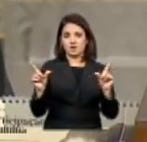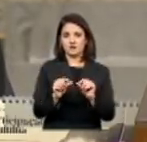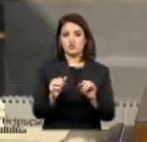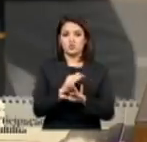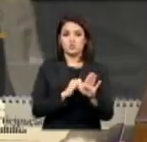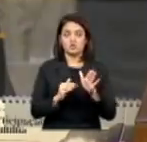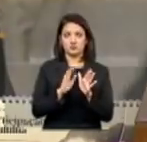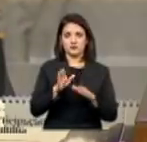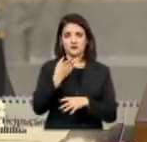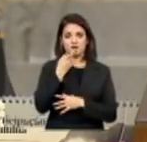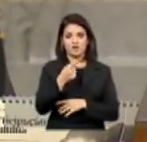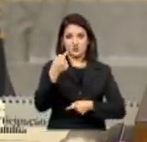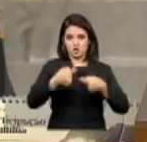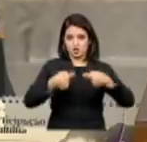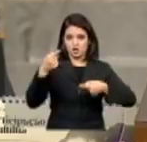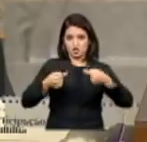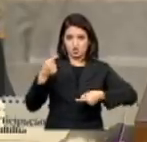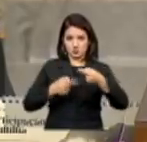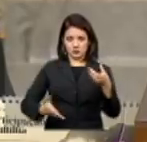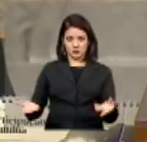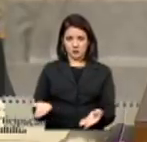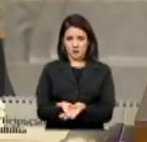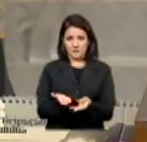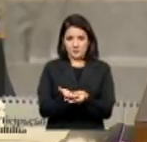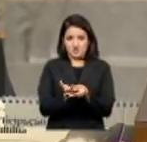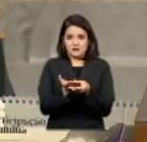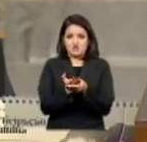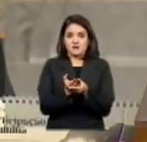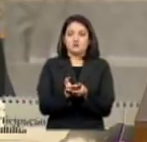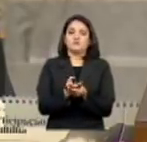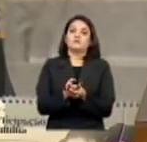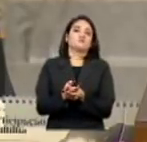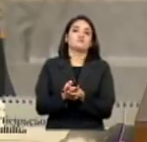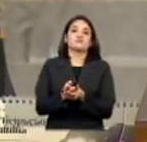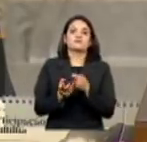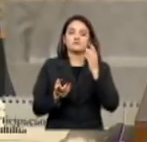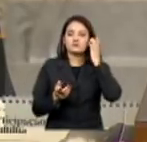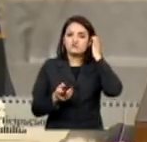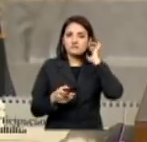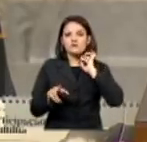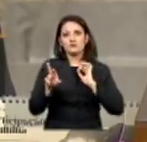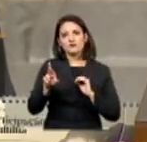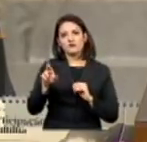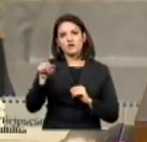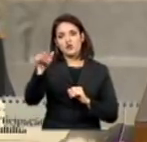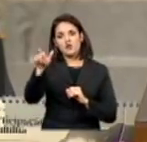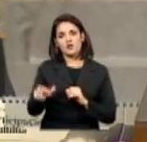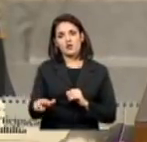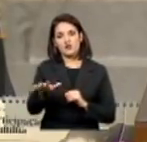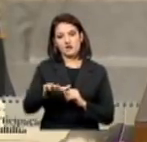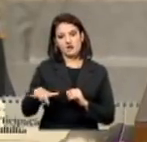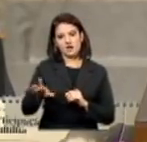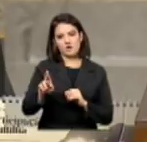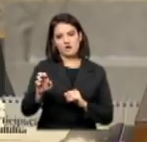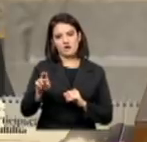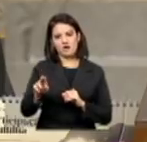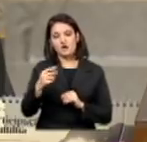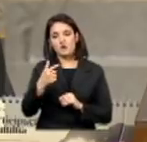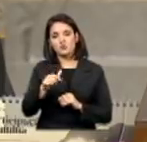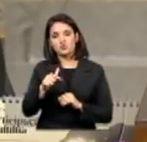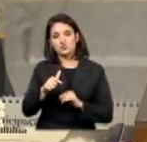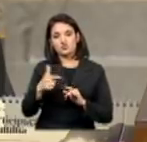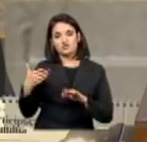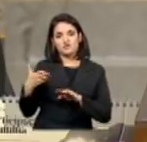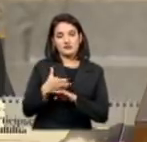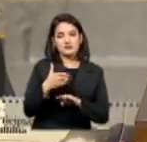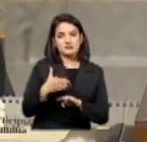e discutido ao longo do processo e o relatado não poder ter acesso a tais obrigações e rebatê-las causaria